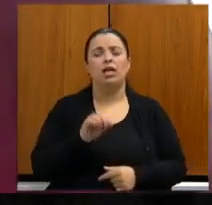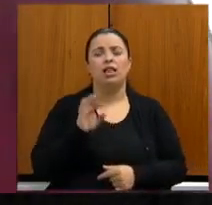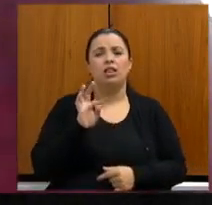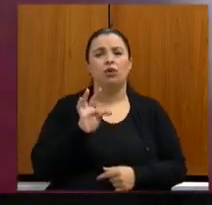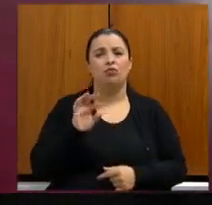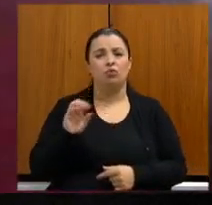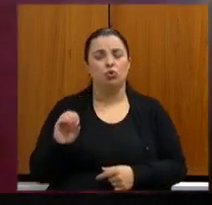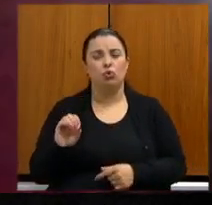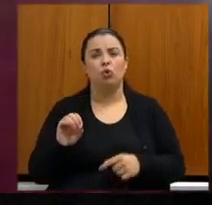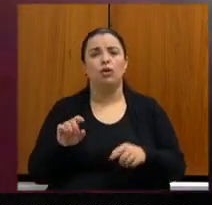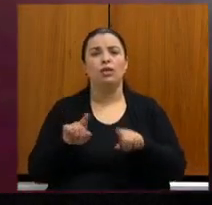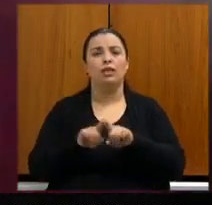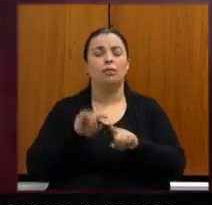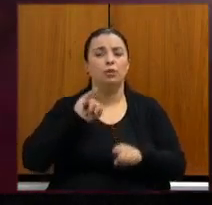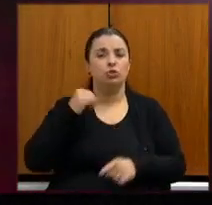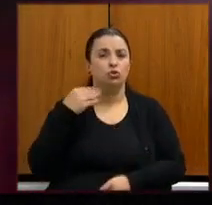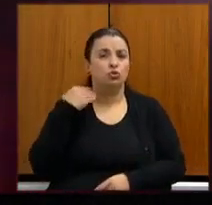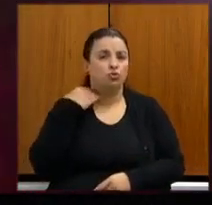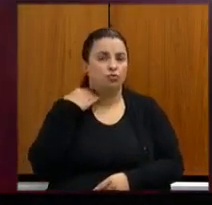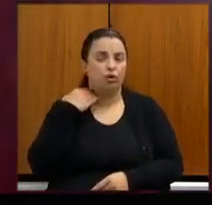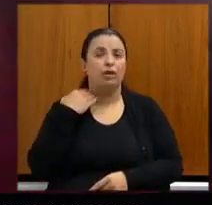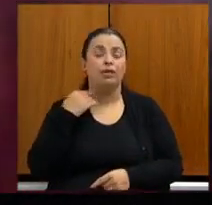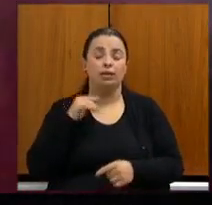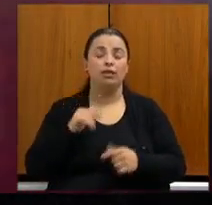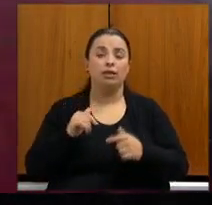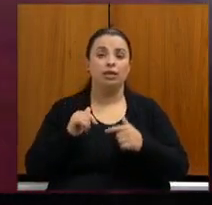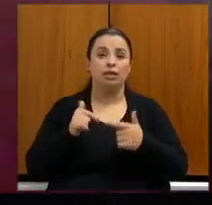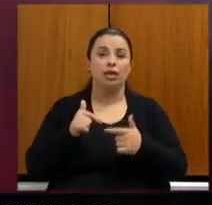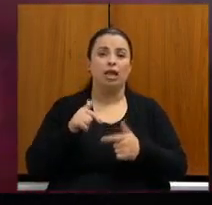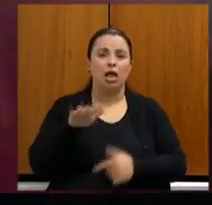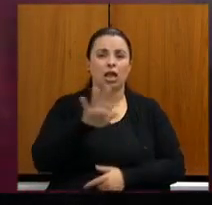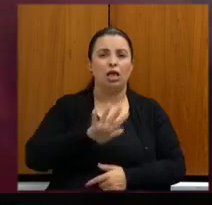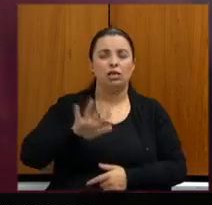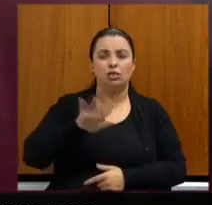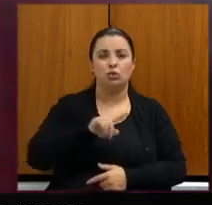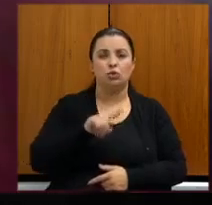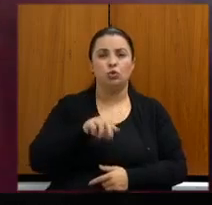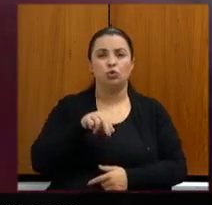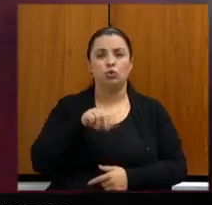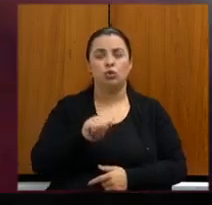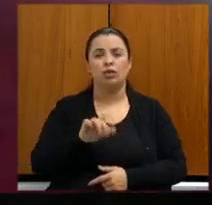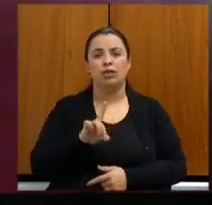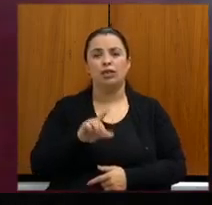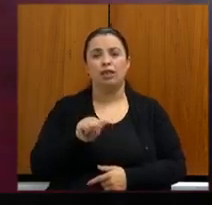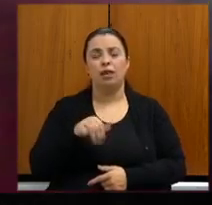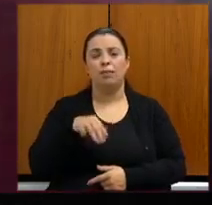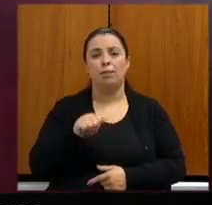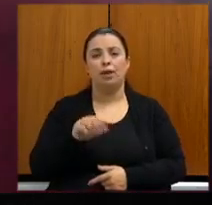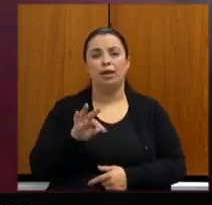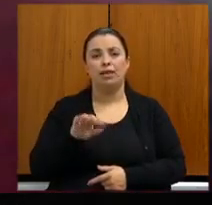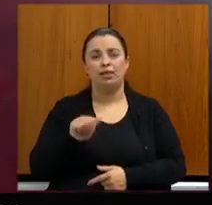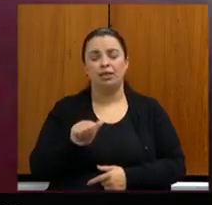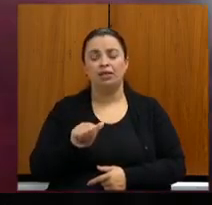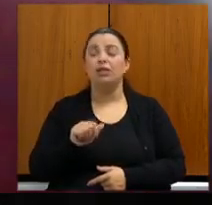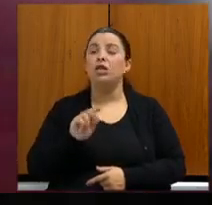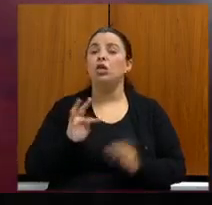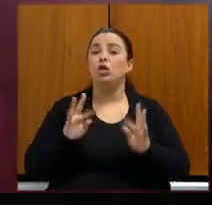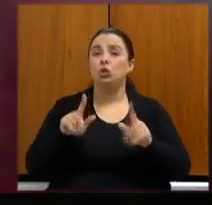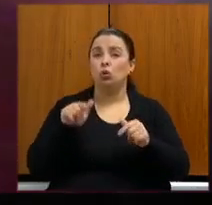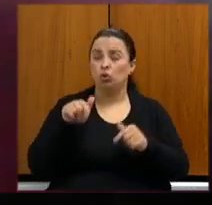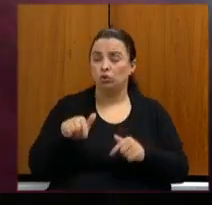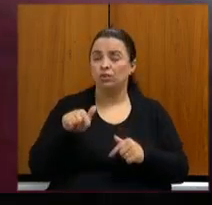Que ato ali na região da Zona da Mata e todos esses série de a gás acompanham é